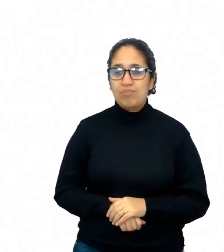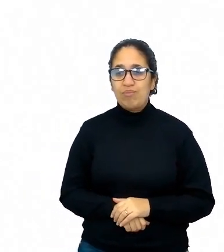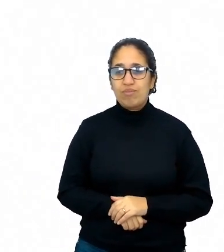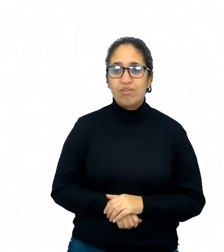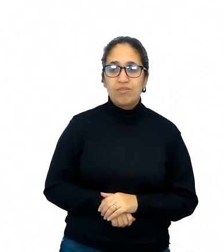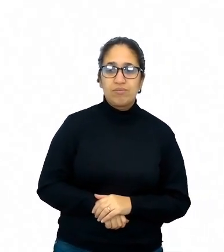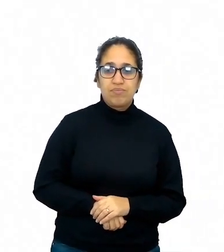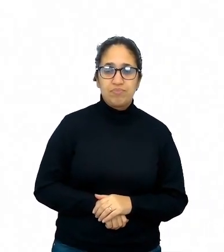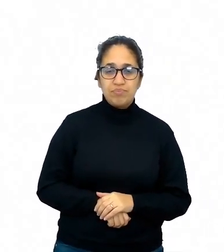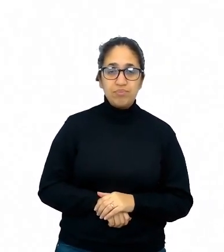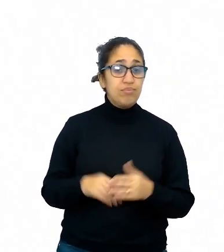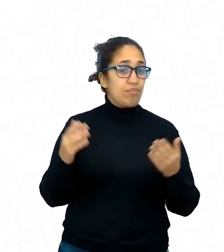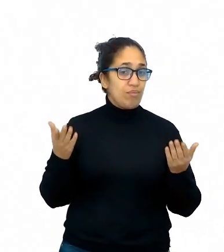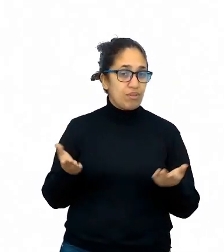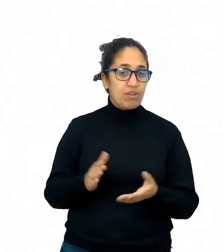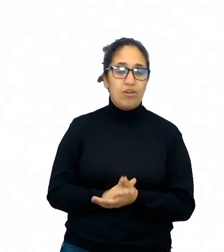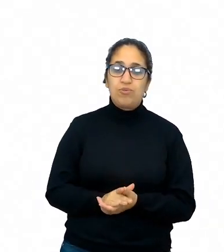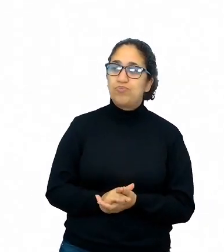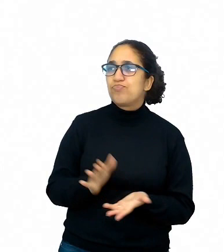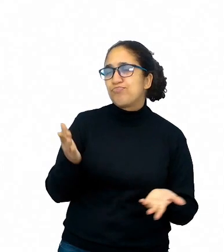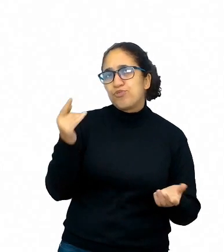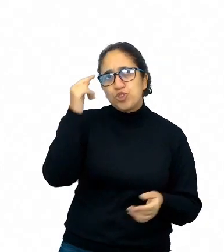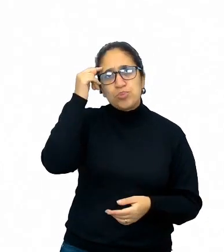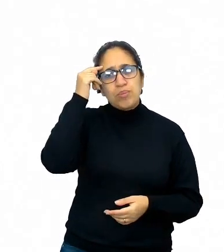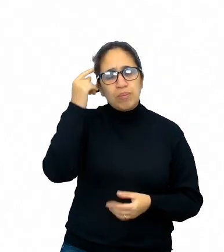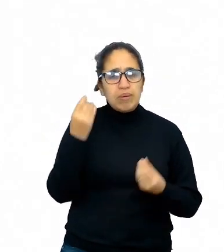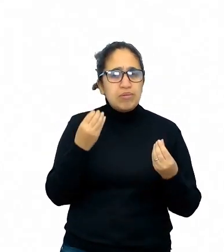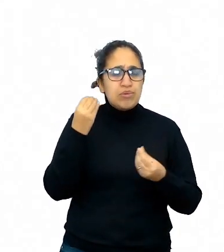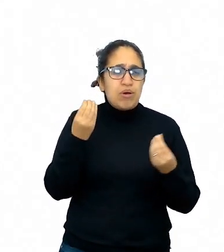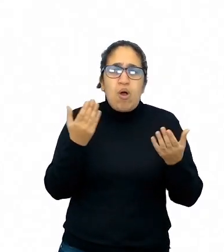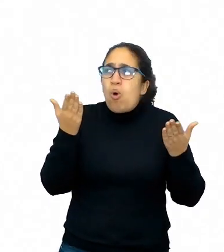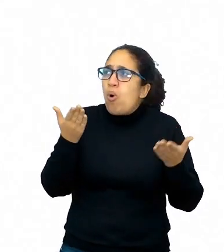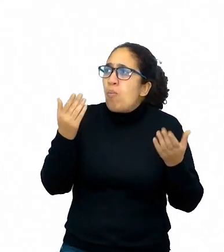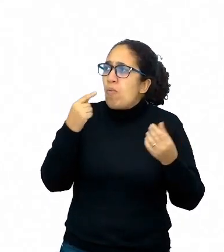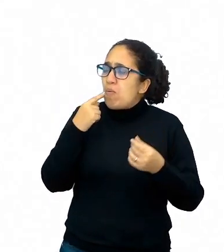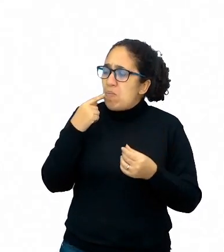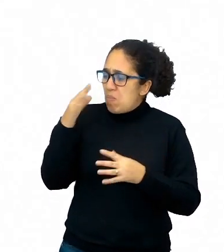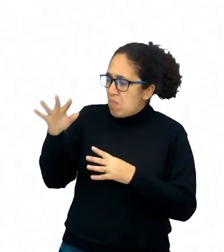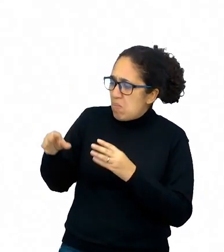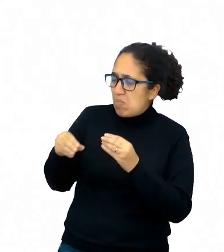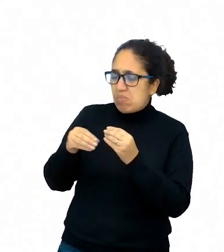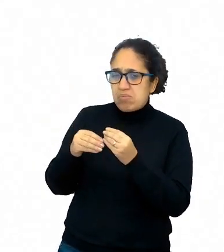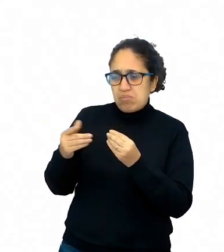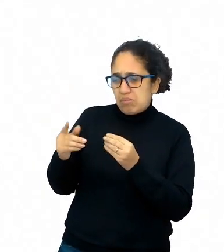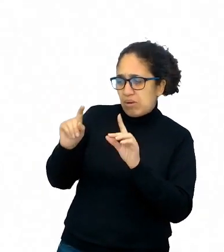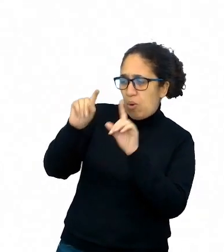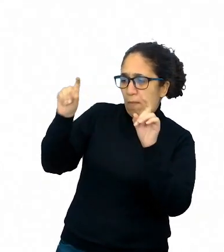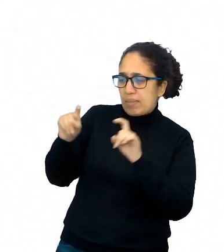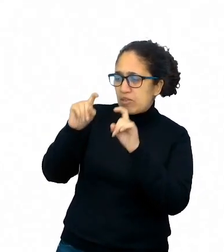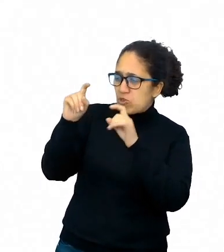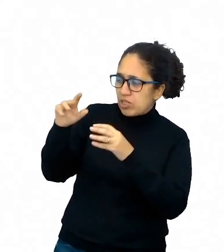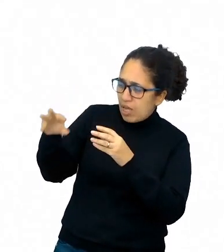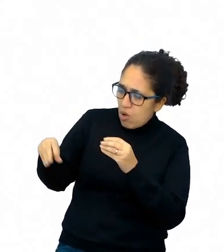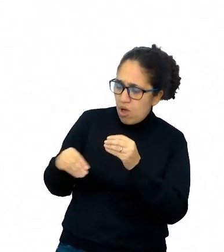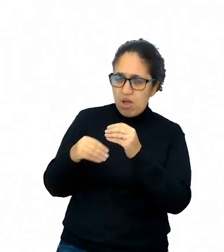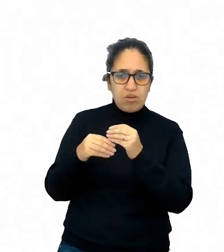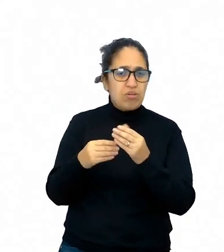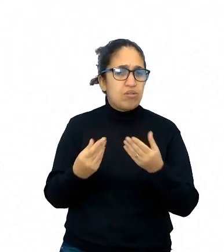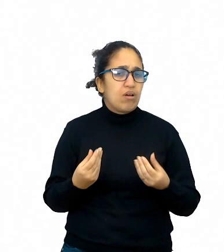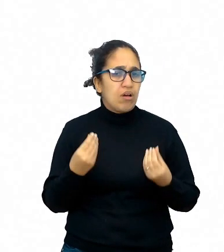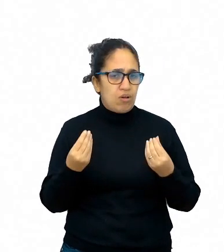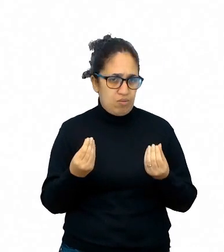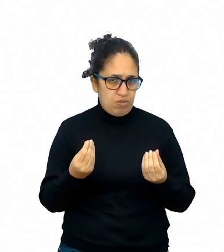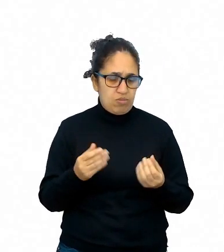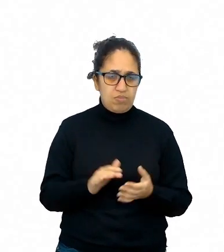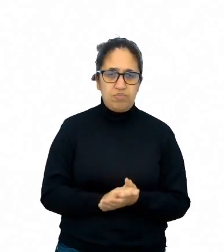eficazmente. Então, a gente pensa que essa contribuição que a gente tem aí da área computacional, né, que